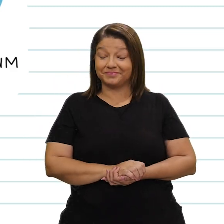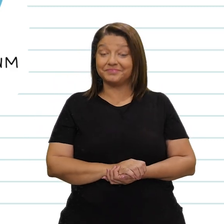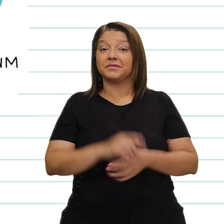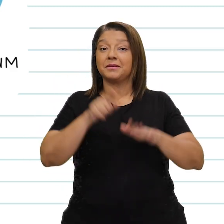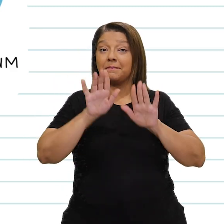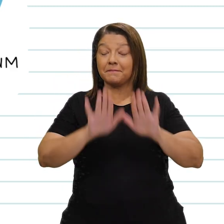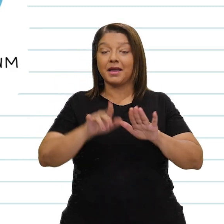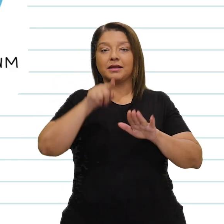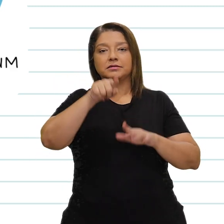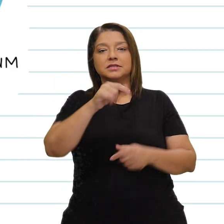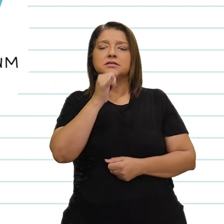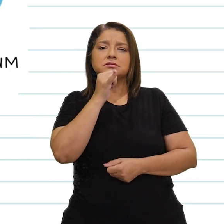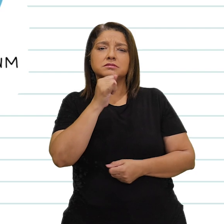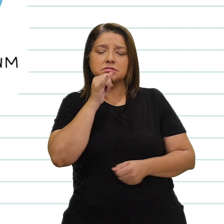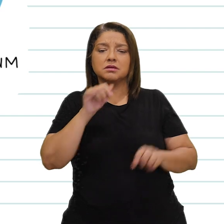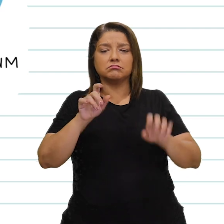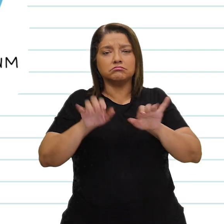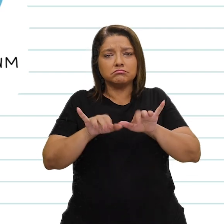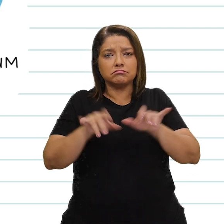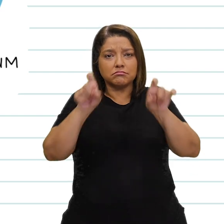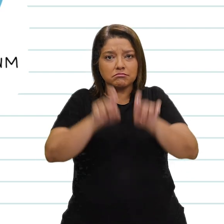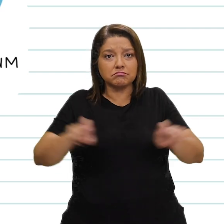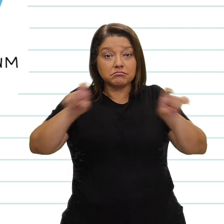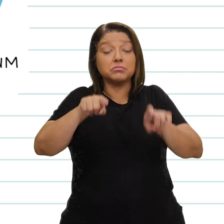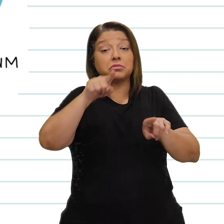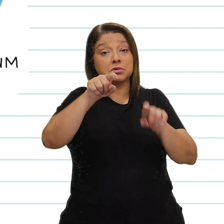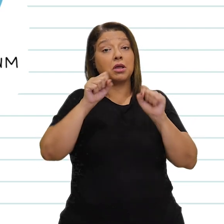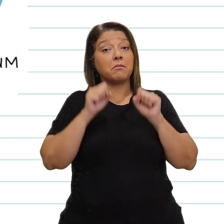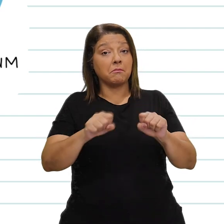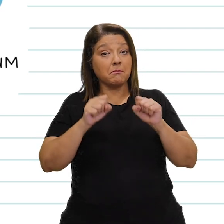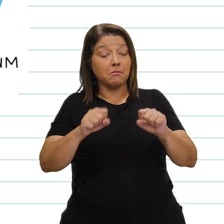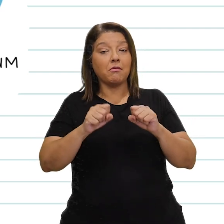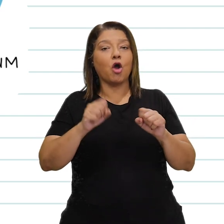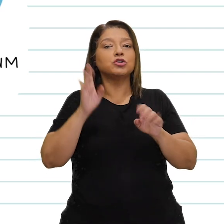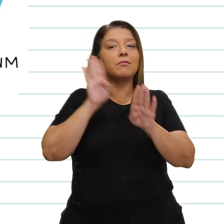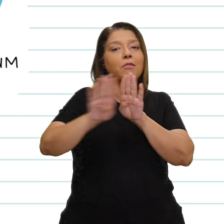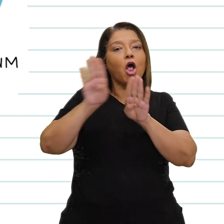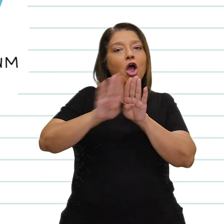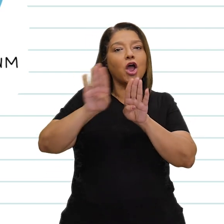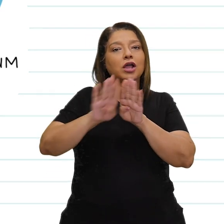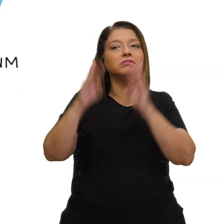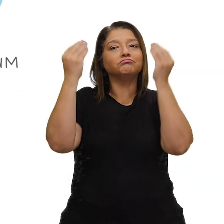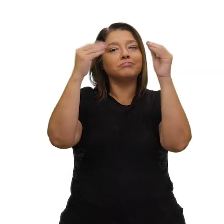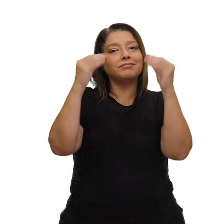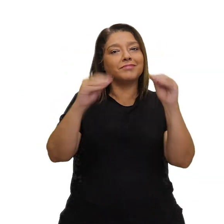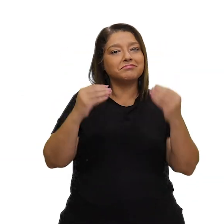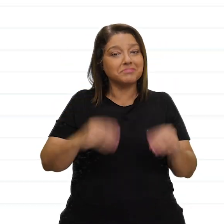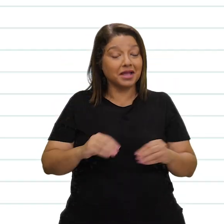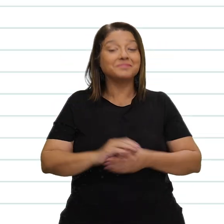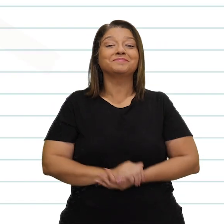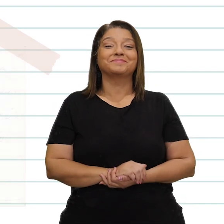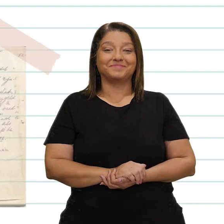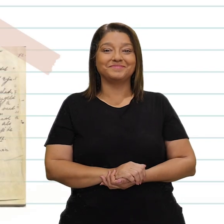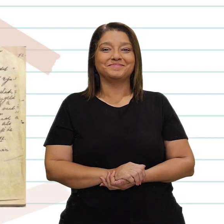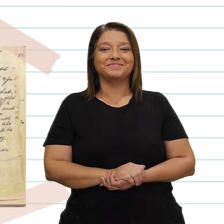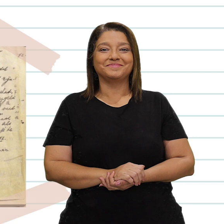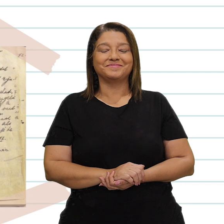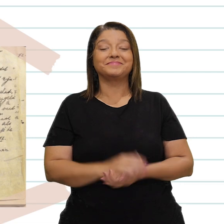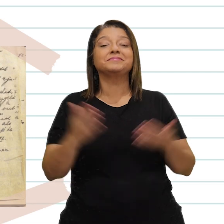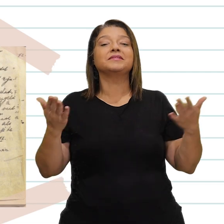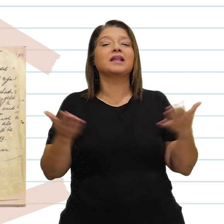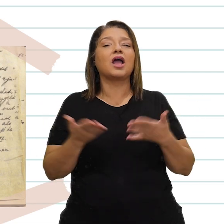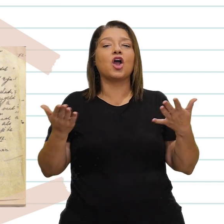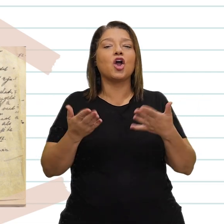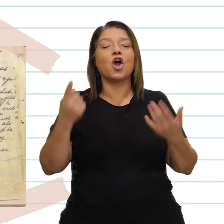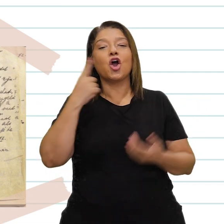ambiente online, há a possibilidade de utilizar os blogs, por exemplo. Agora, vamos ver em